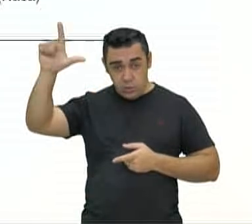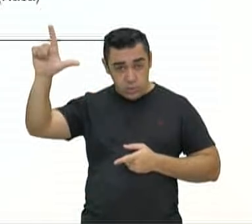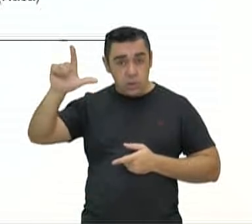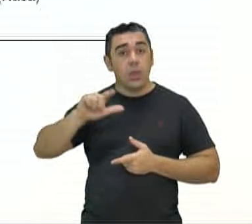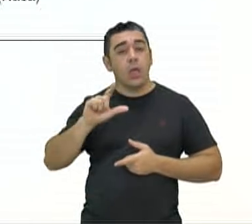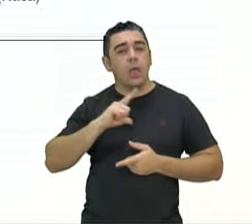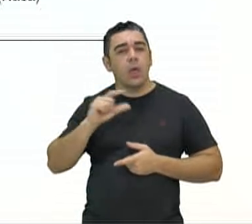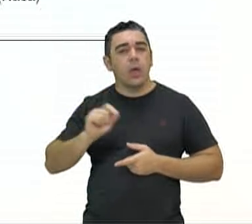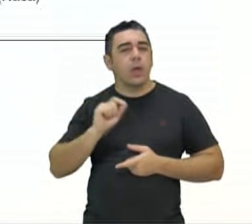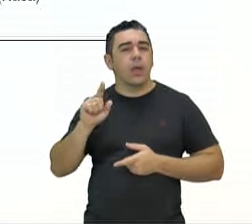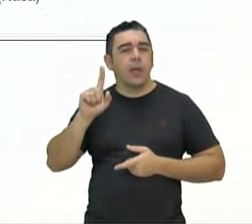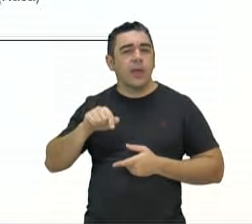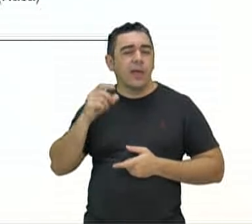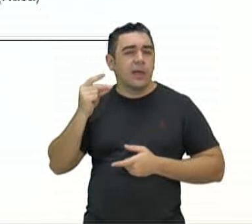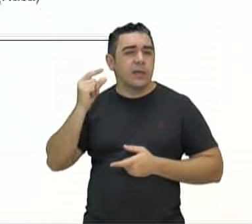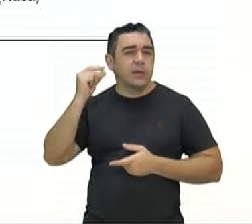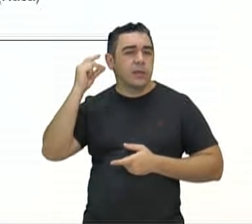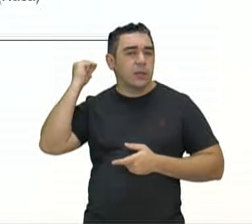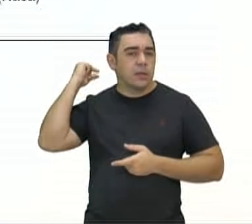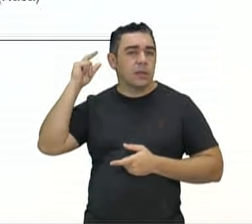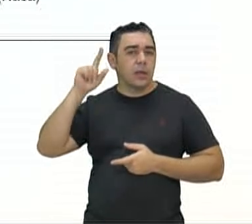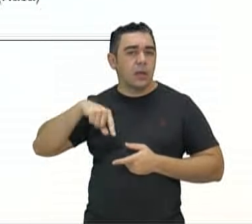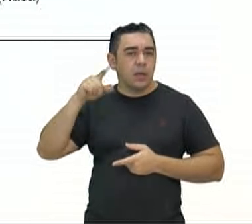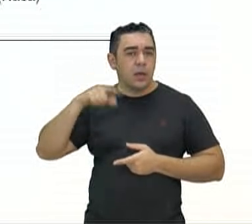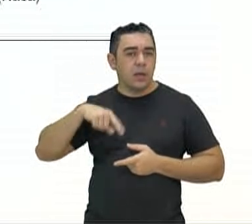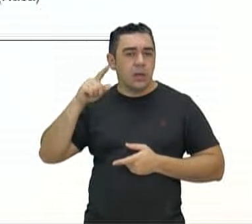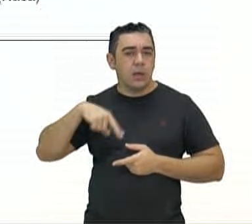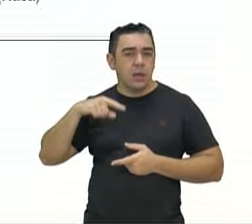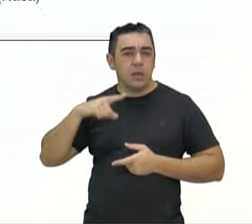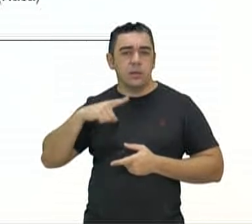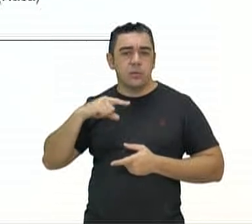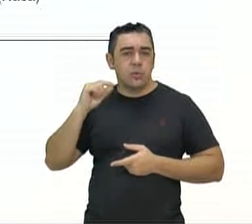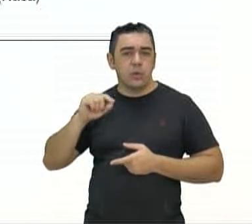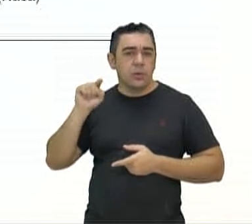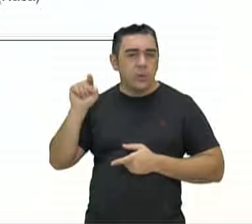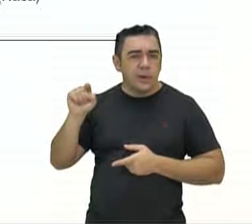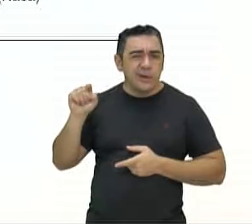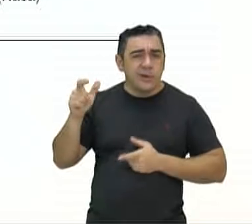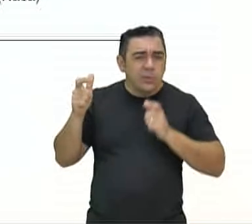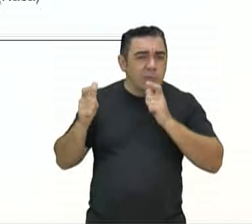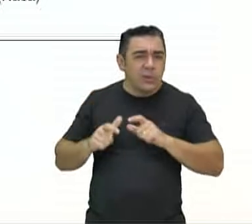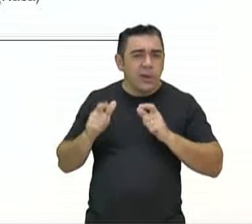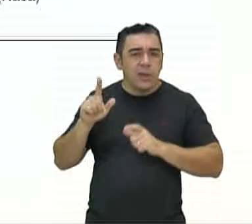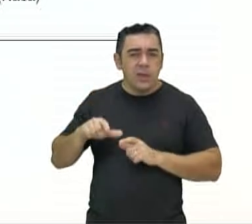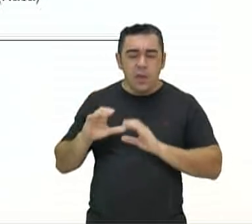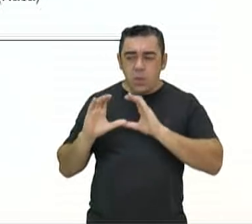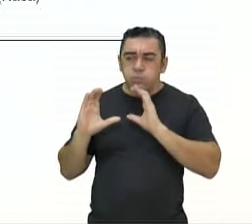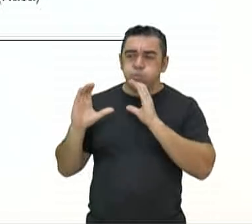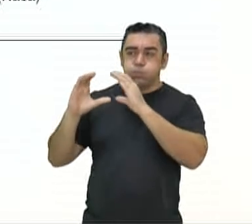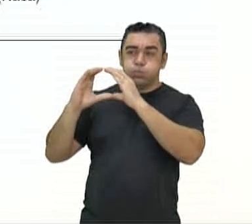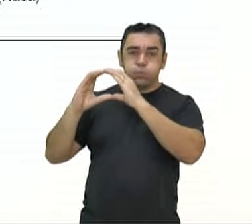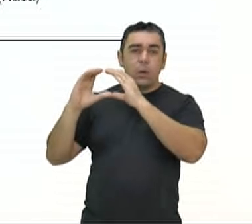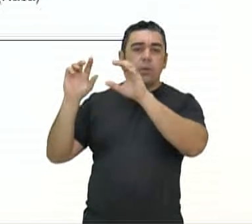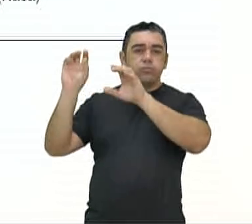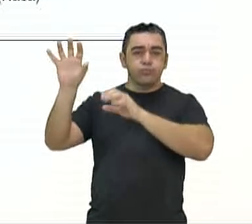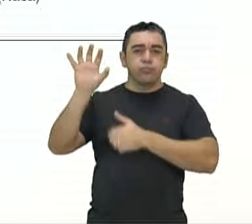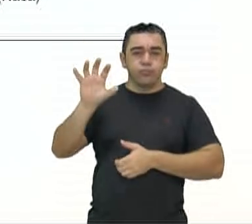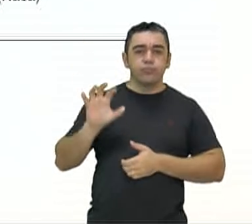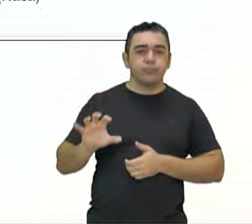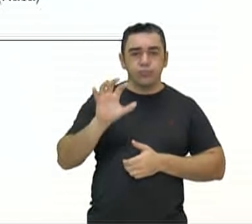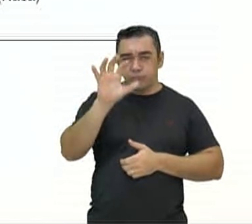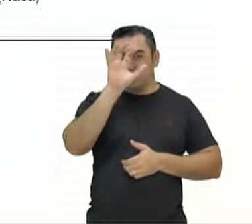parte de uma região industrial antiga, chamada de Manufacturing Belt, ou é um cinturão, também por cinturão. Ali,